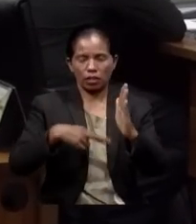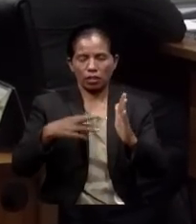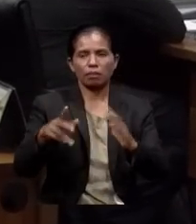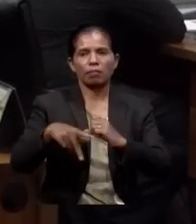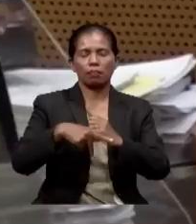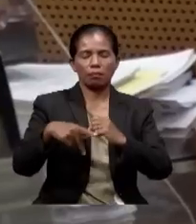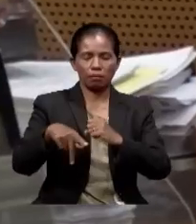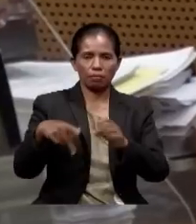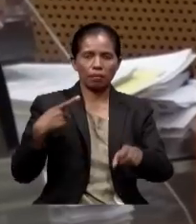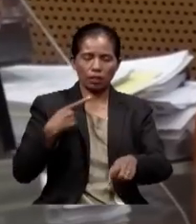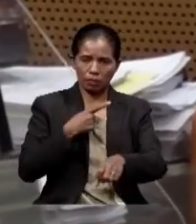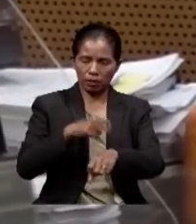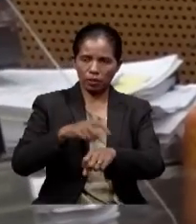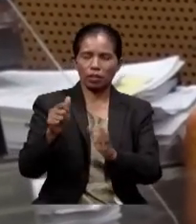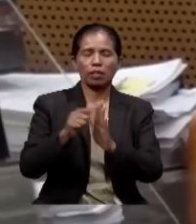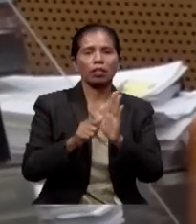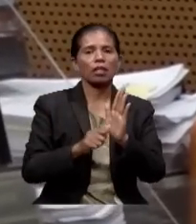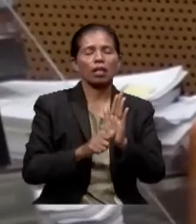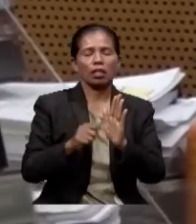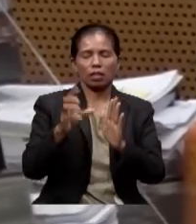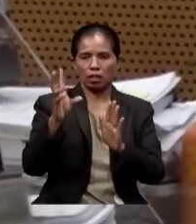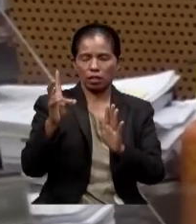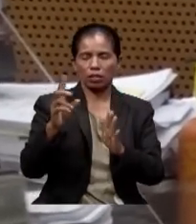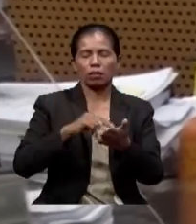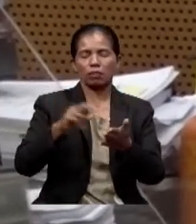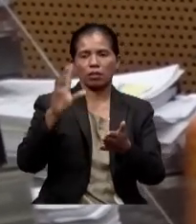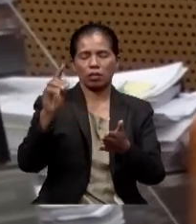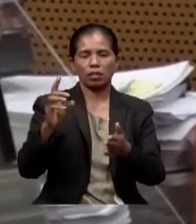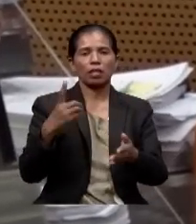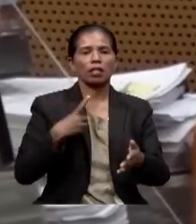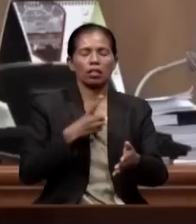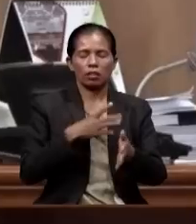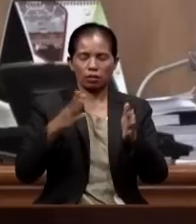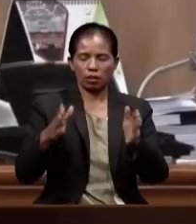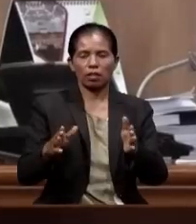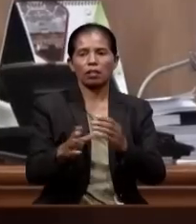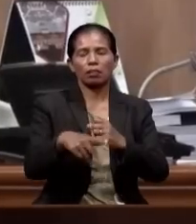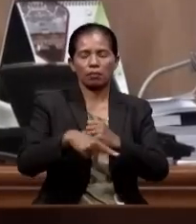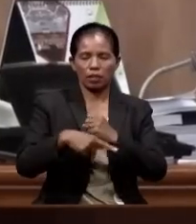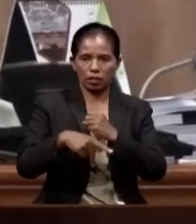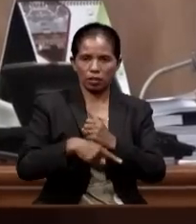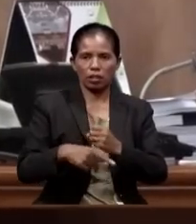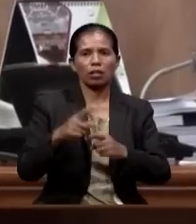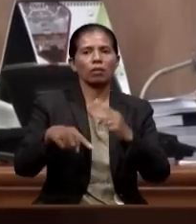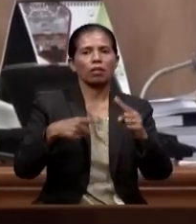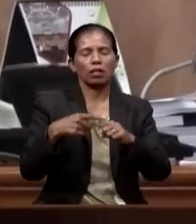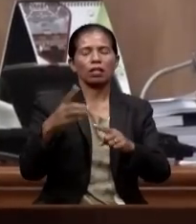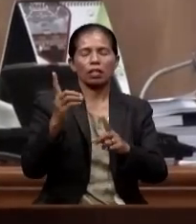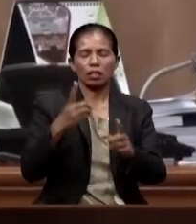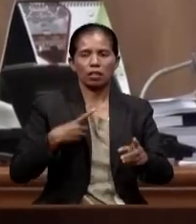hito, número ida a linha B defini, deputado lá com mandato e a partido NB nia pretense ba, banhira